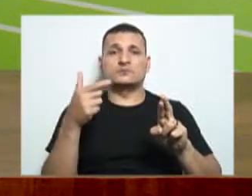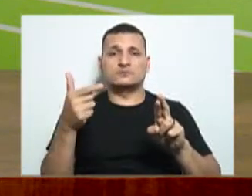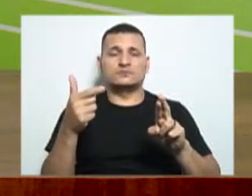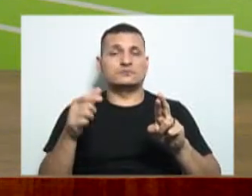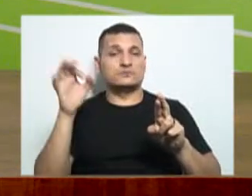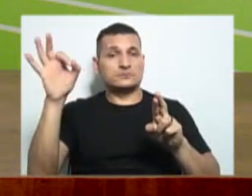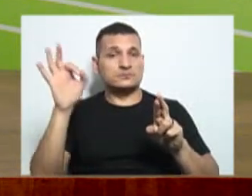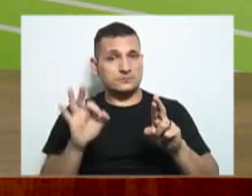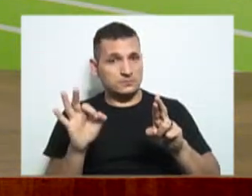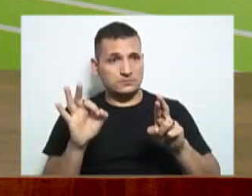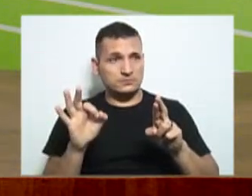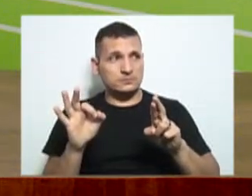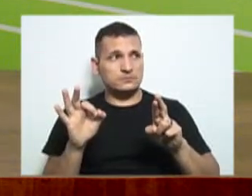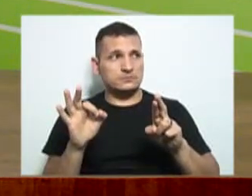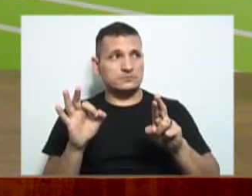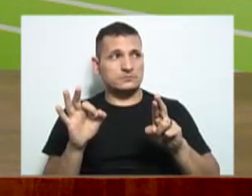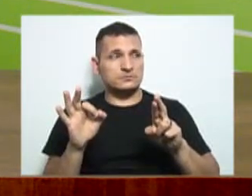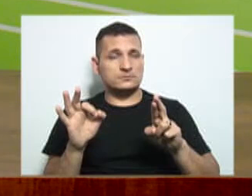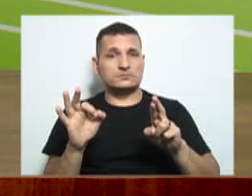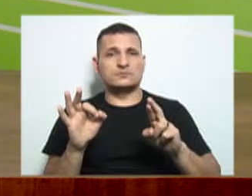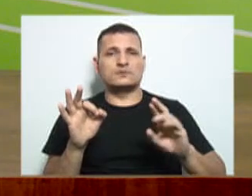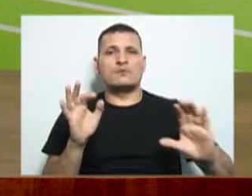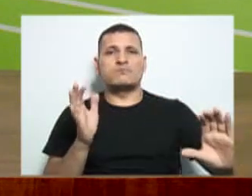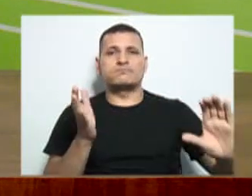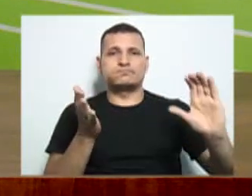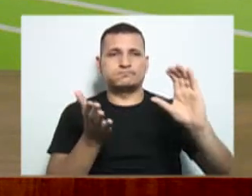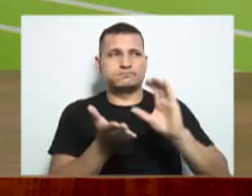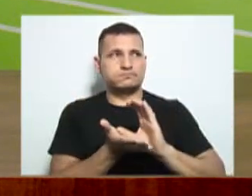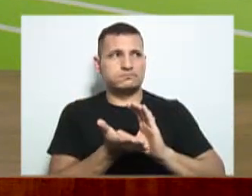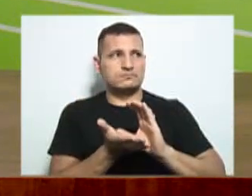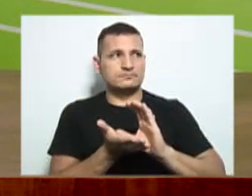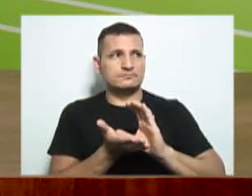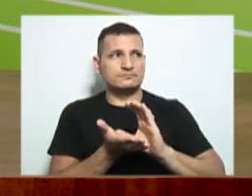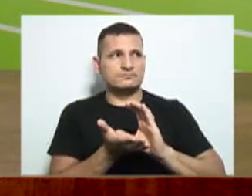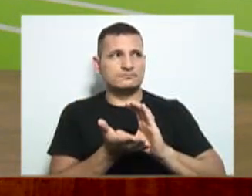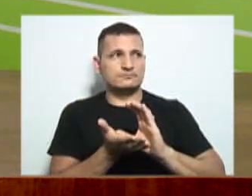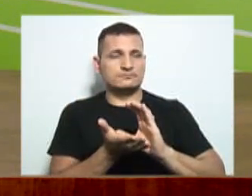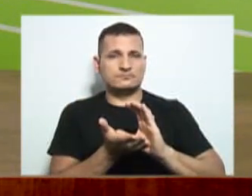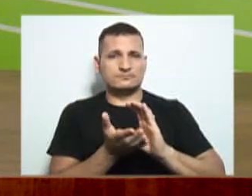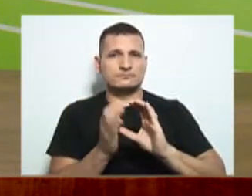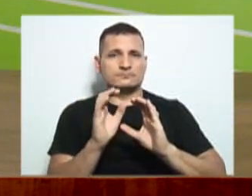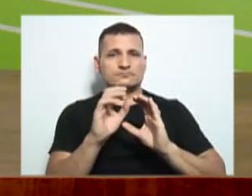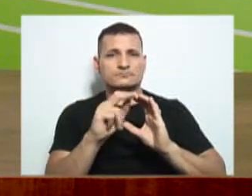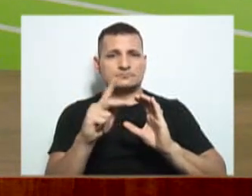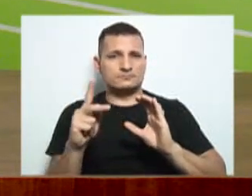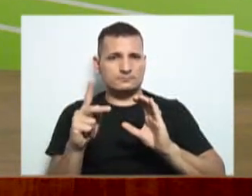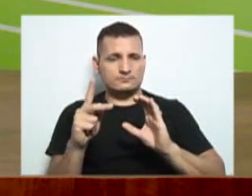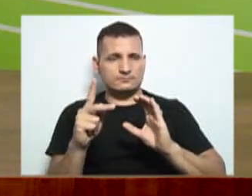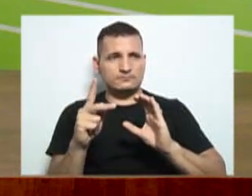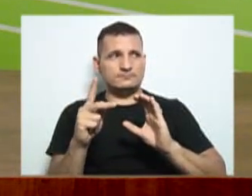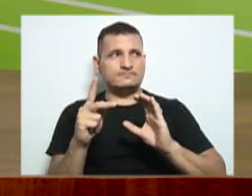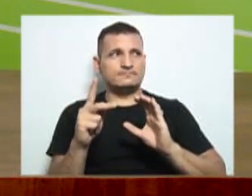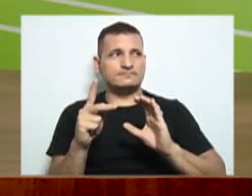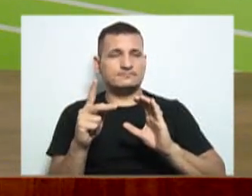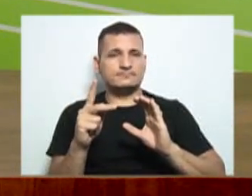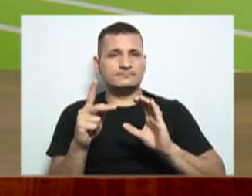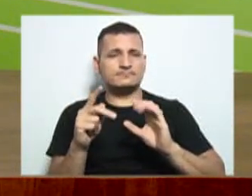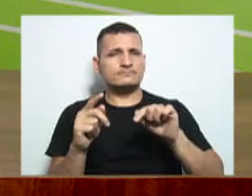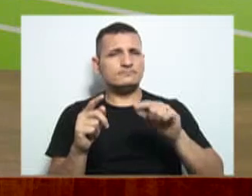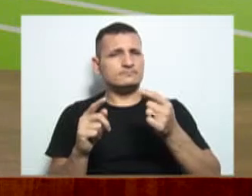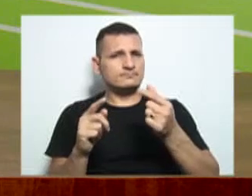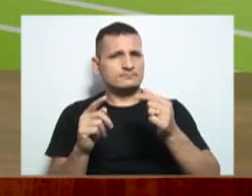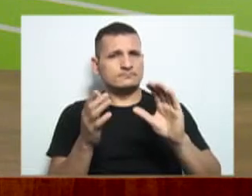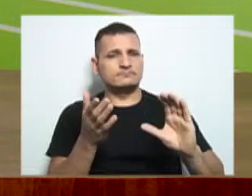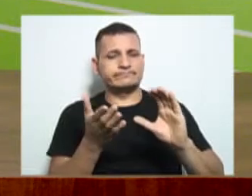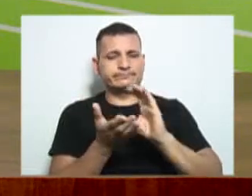32% foi o lucro da cooperativa naquele ramo. Com base nesse